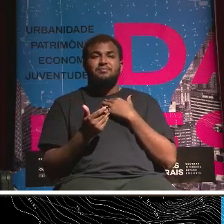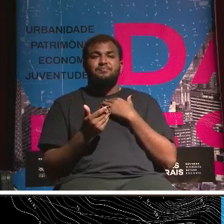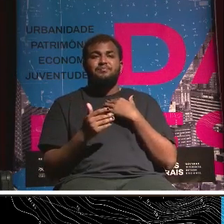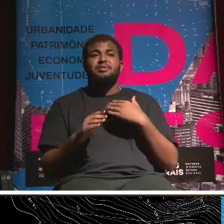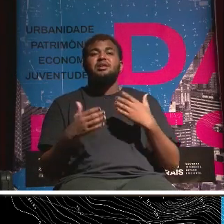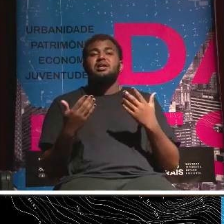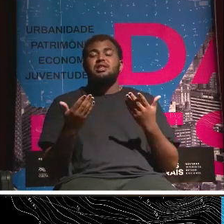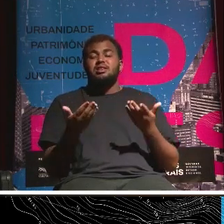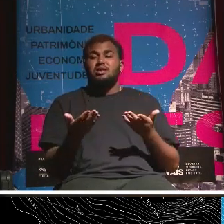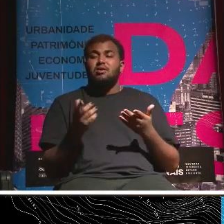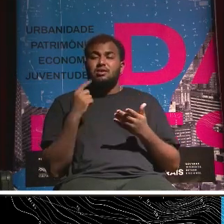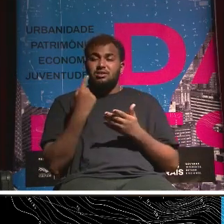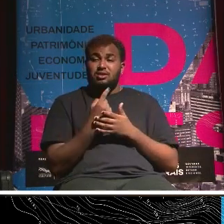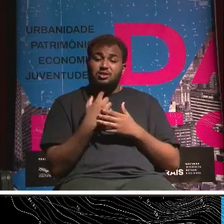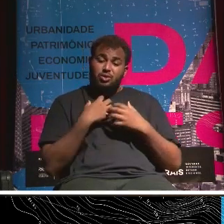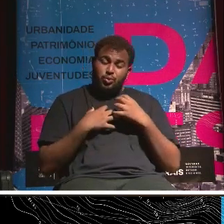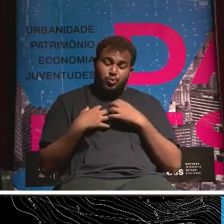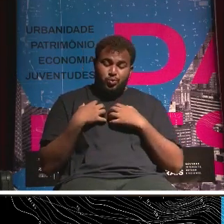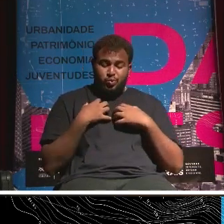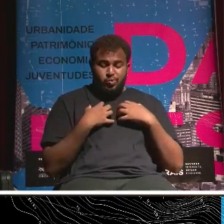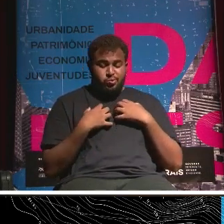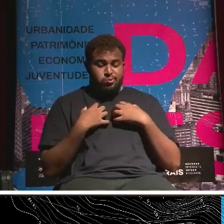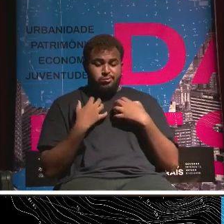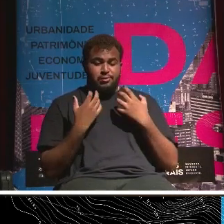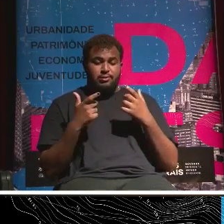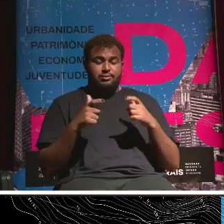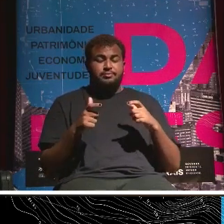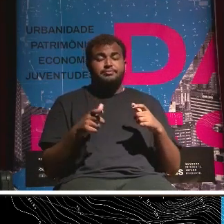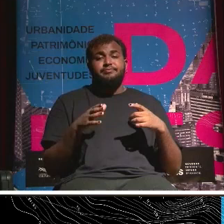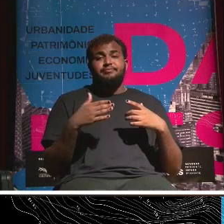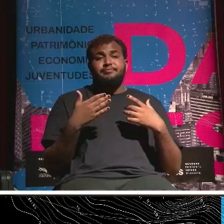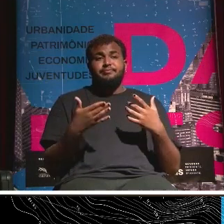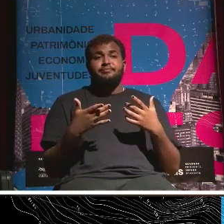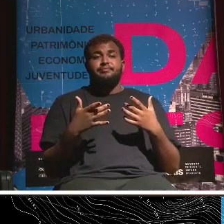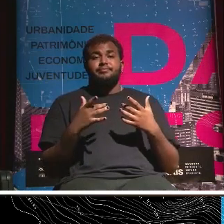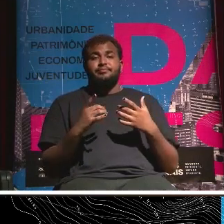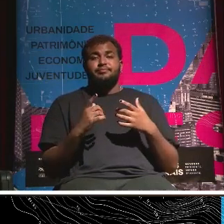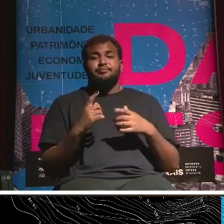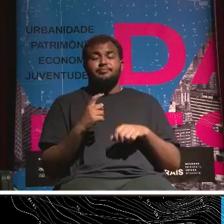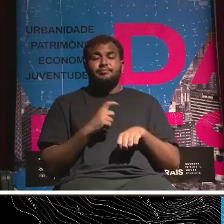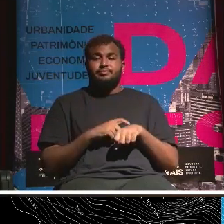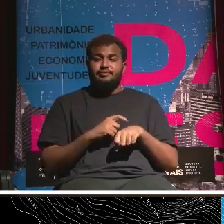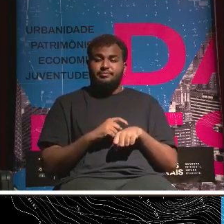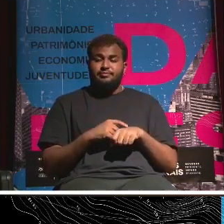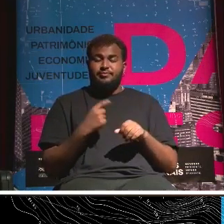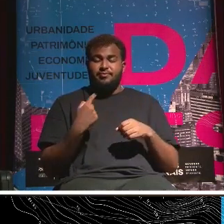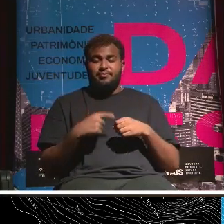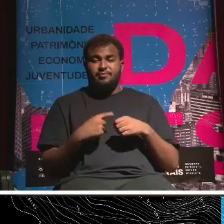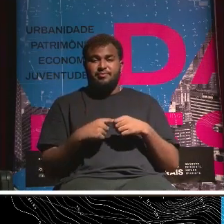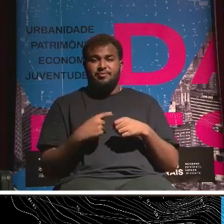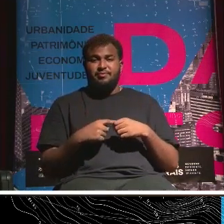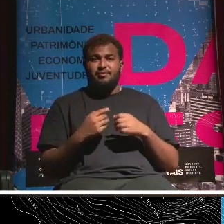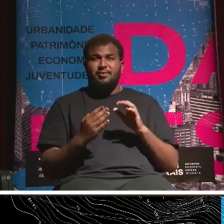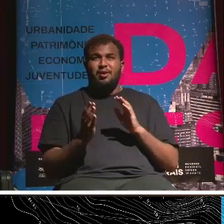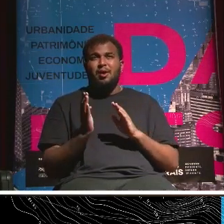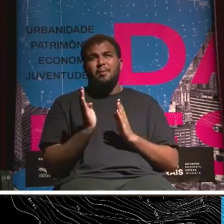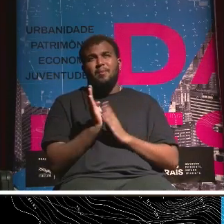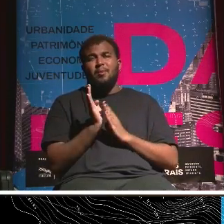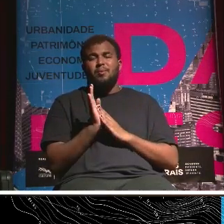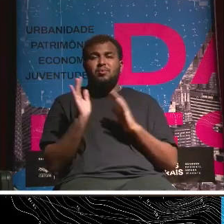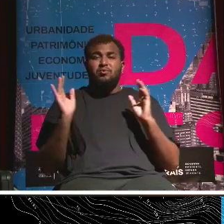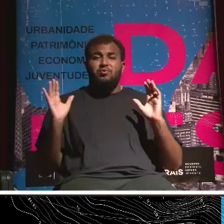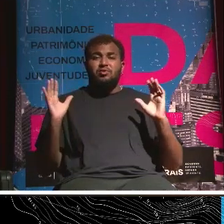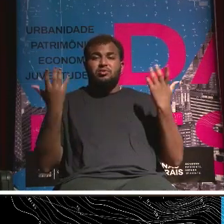a gente se incomodou com esse lugar e, dentro dessa cidade que se propõe festiva,